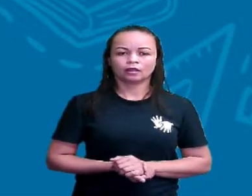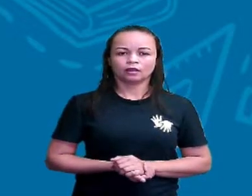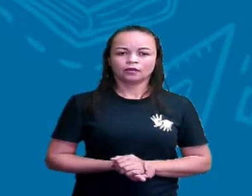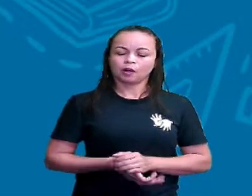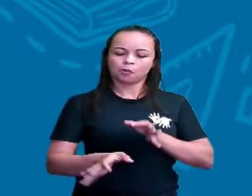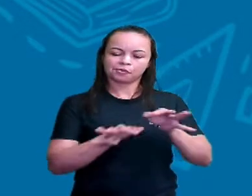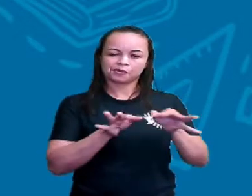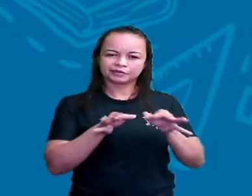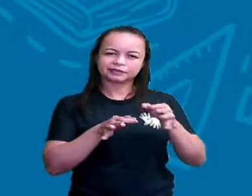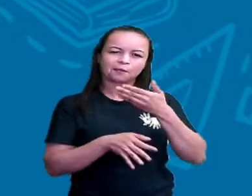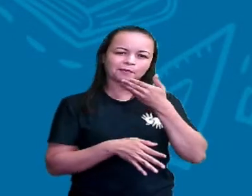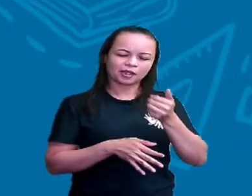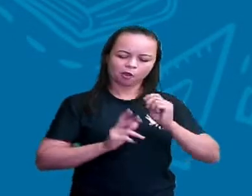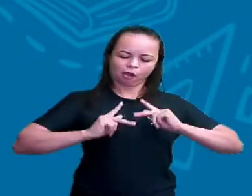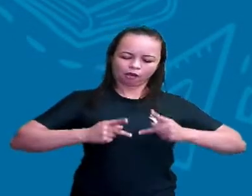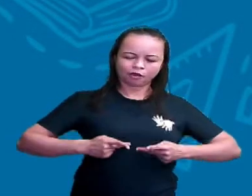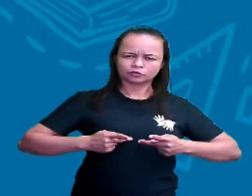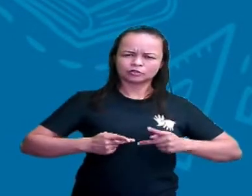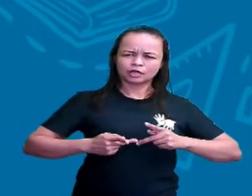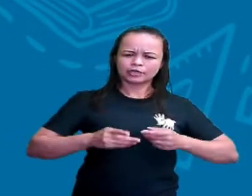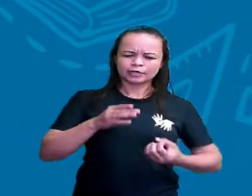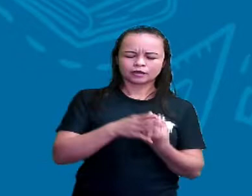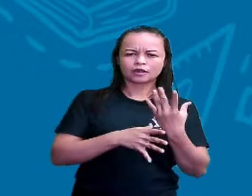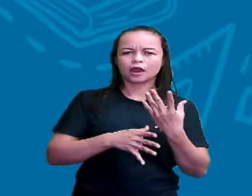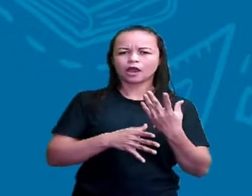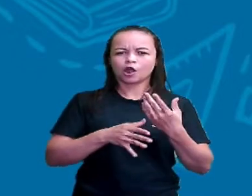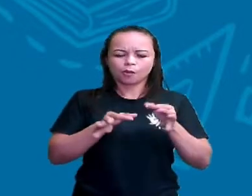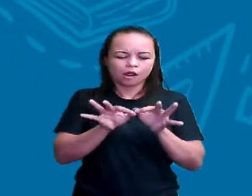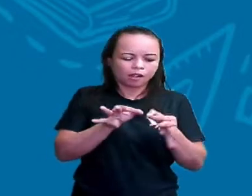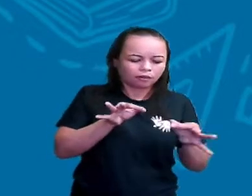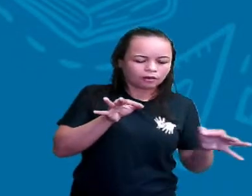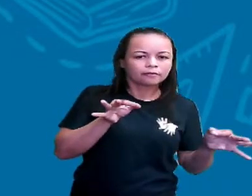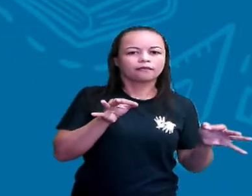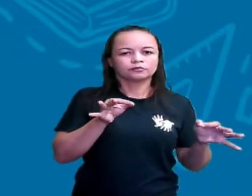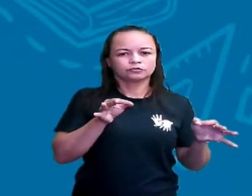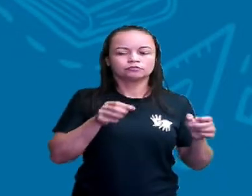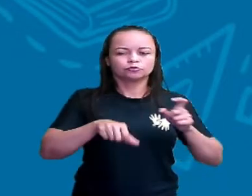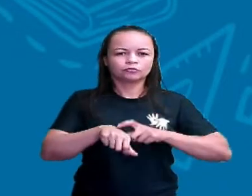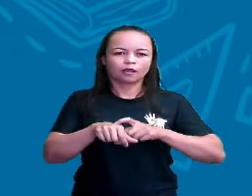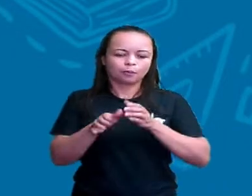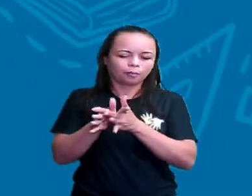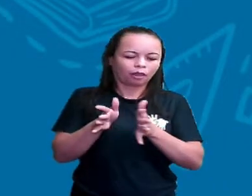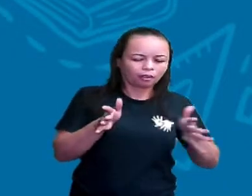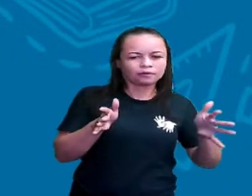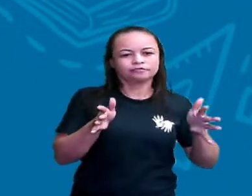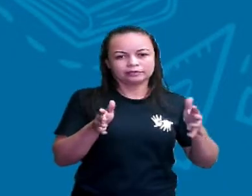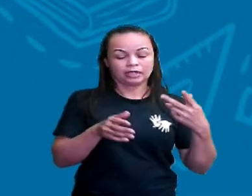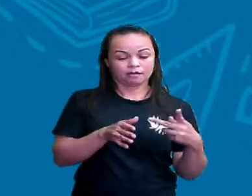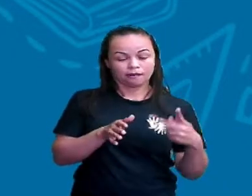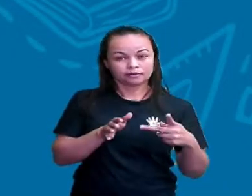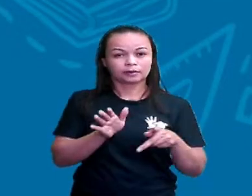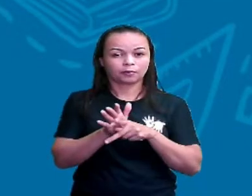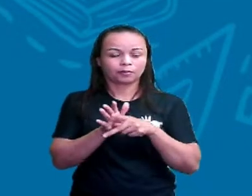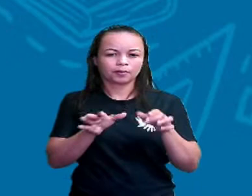seres humanos, né, criamos a linha do tempo, né, principalmente os historiadores, claro. Né, e essa linha do tempo, ela